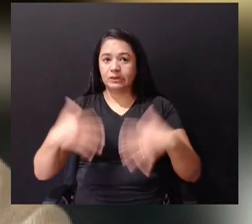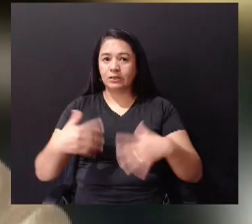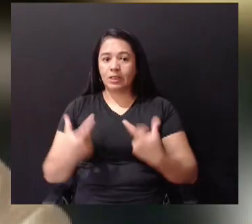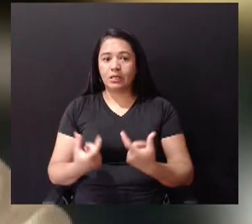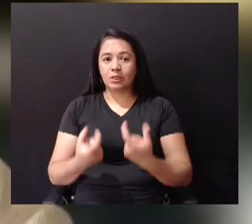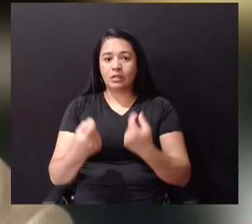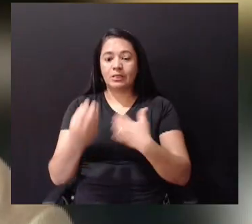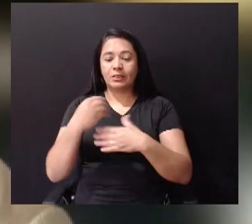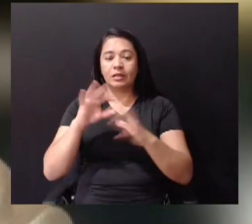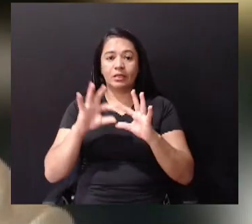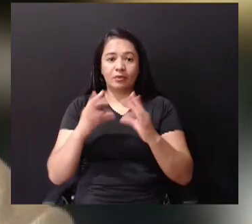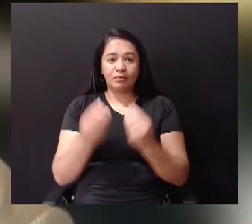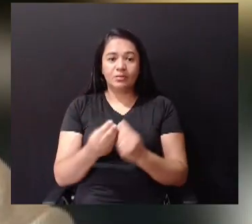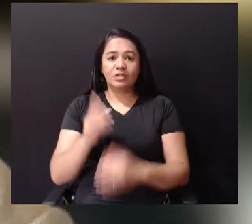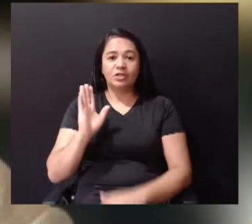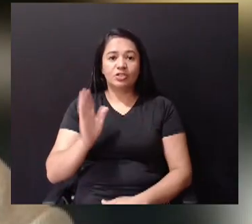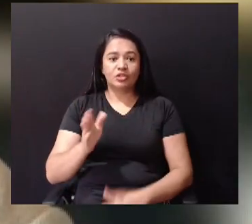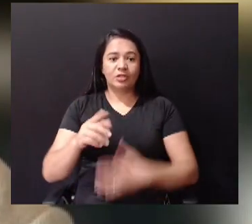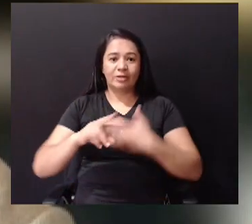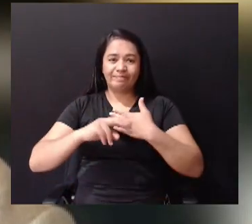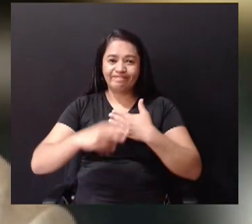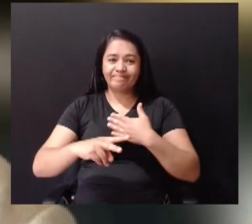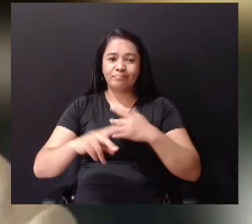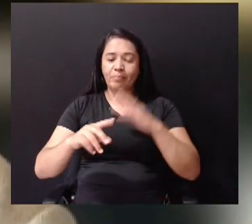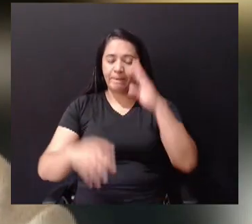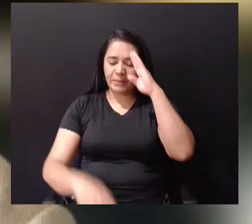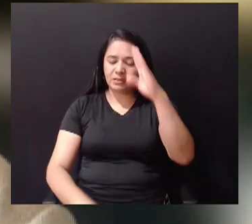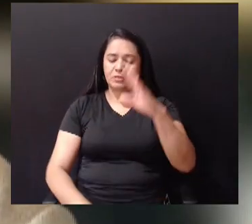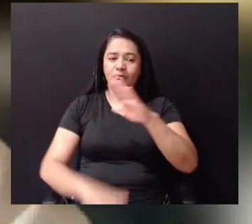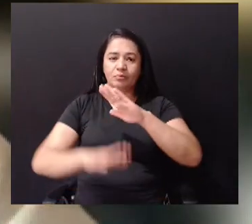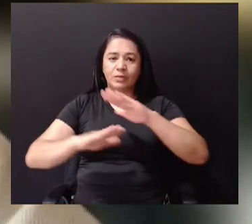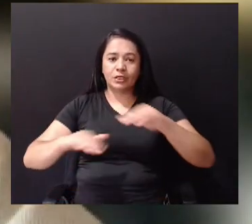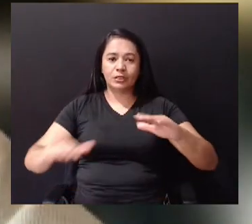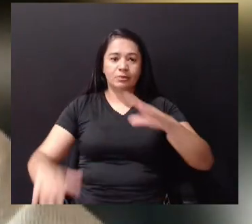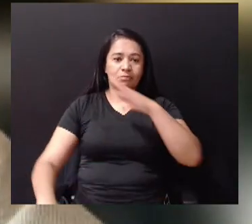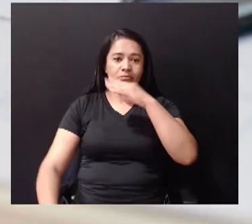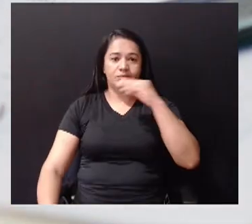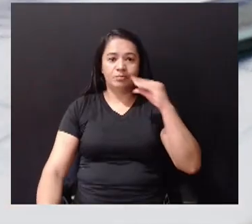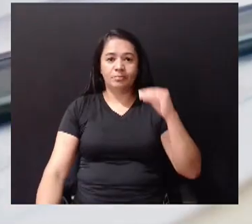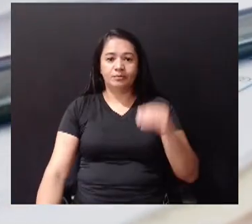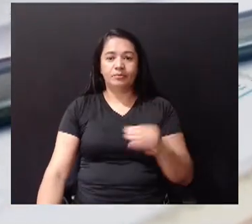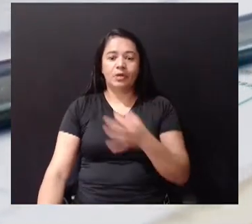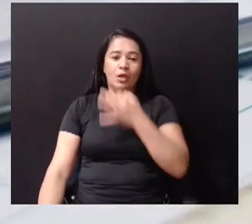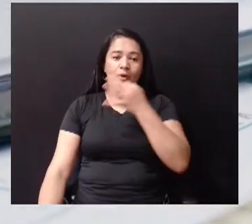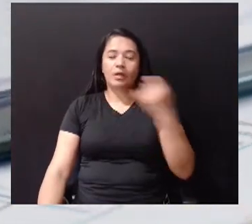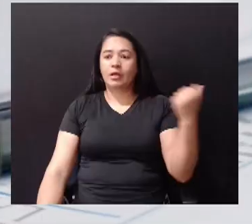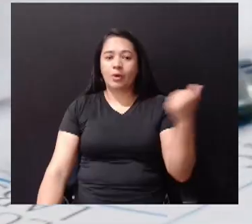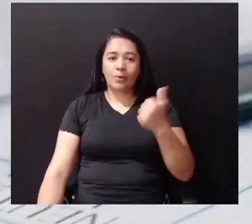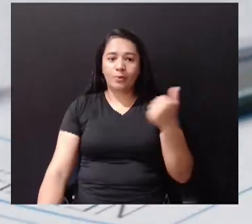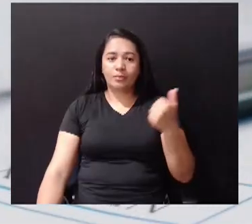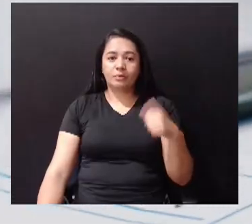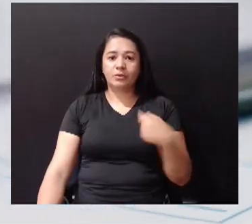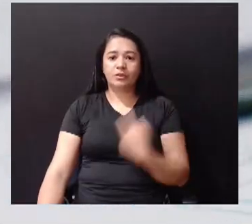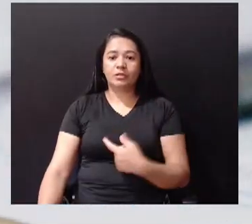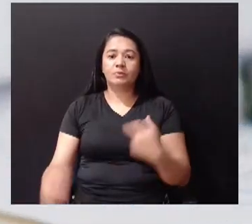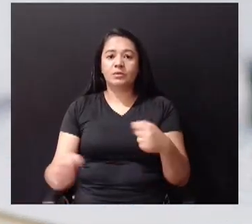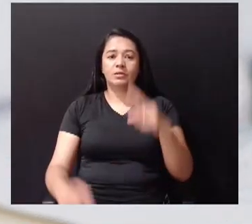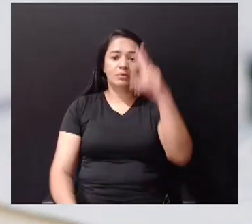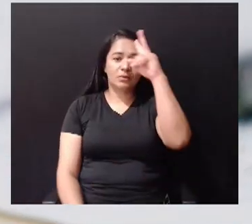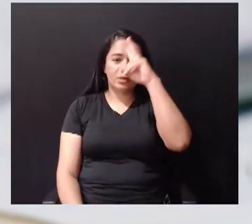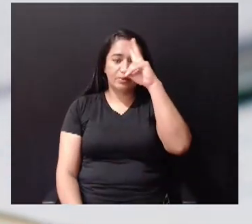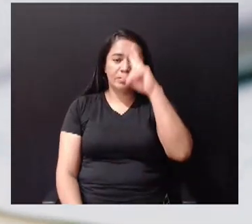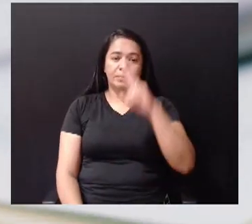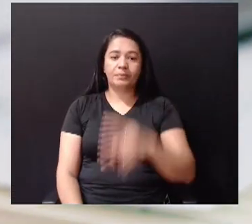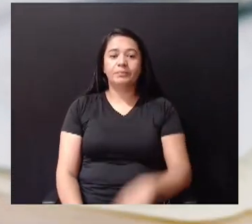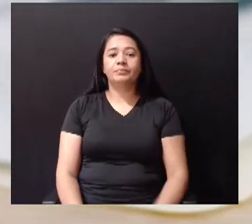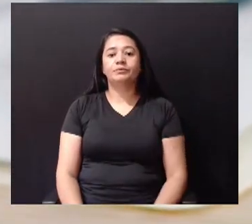impactante, ainda mais uma criança, um adolescente, isso é um fato. Eu acho que esse é o primeiro ponto, a gente tem que lembrar que e a gente tem que estar preparado